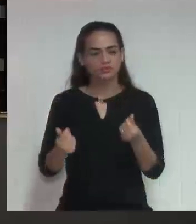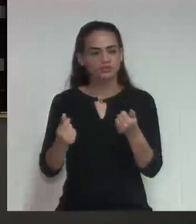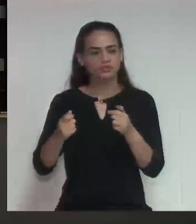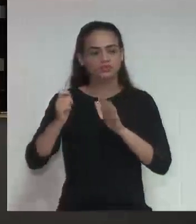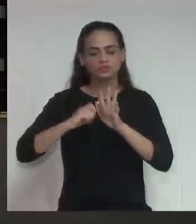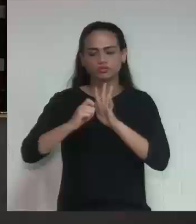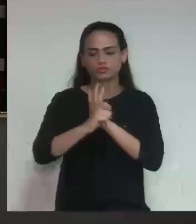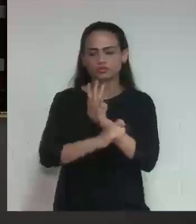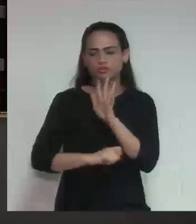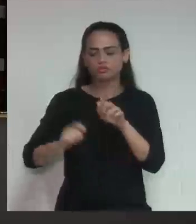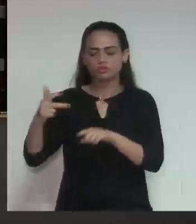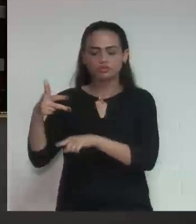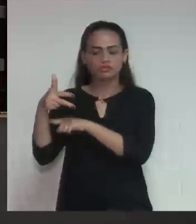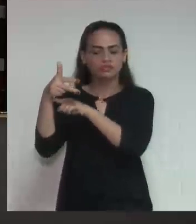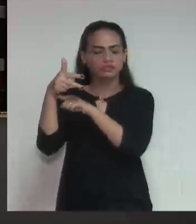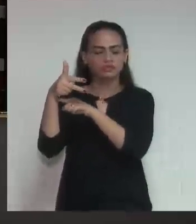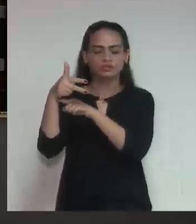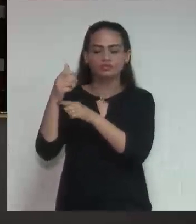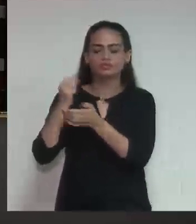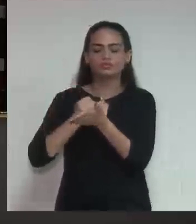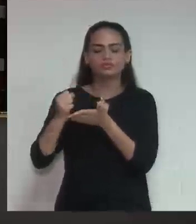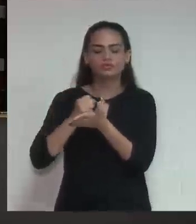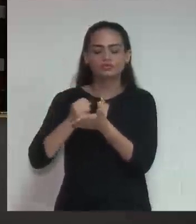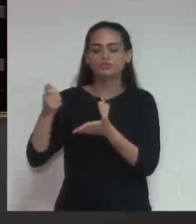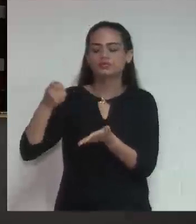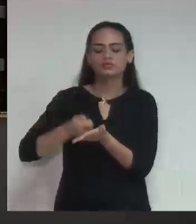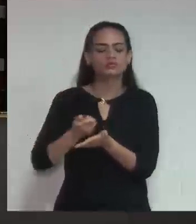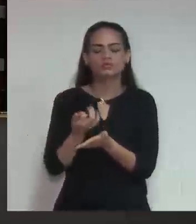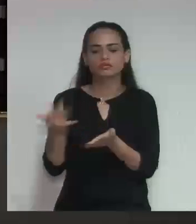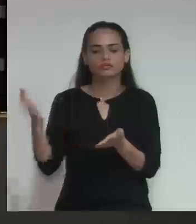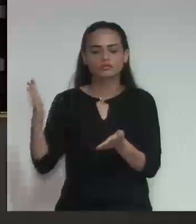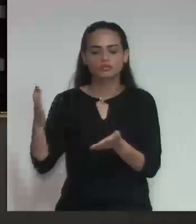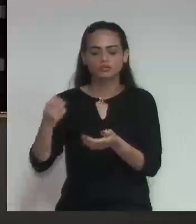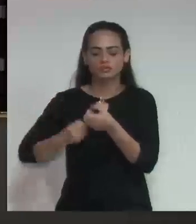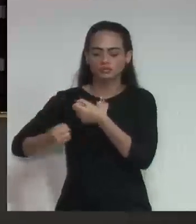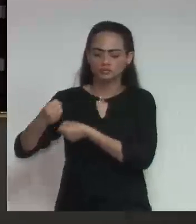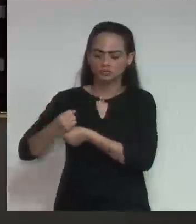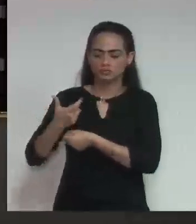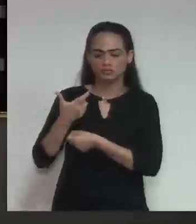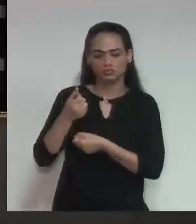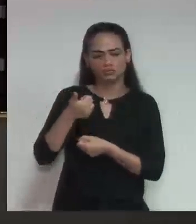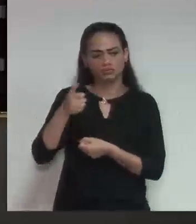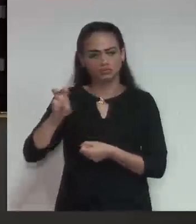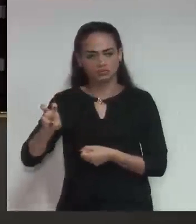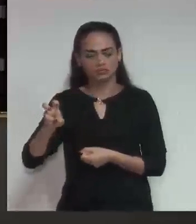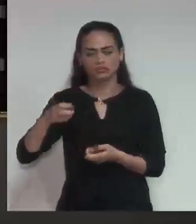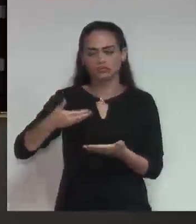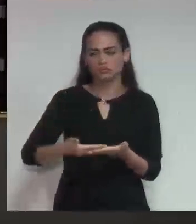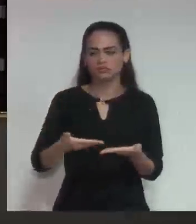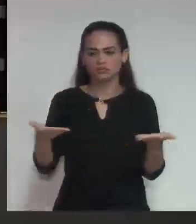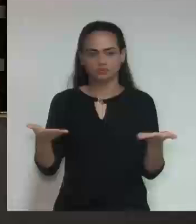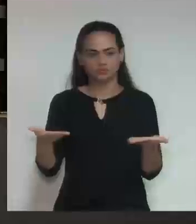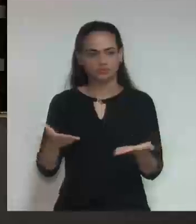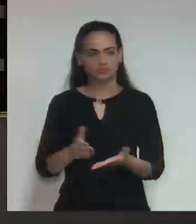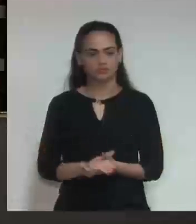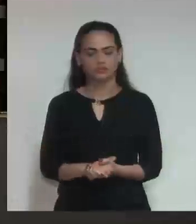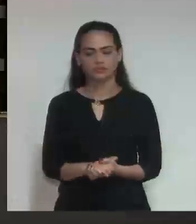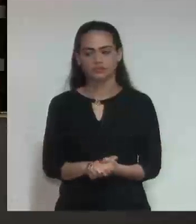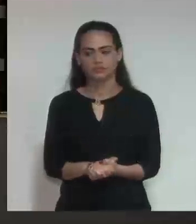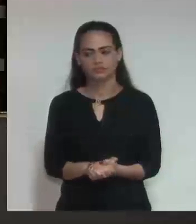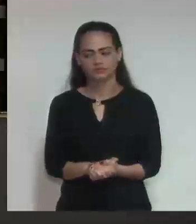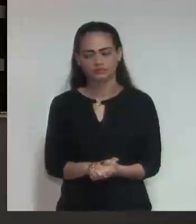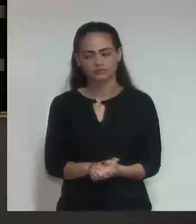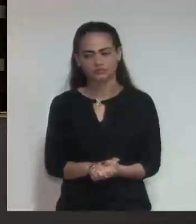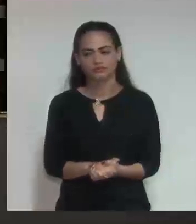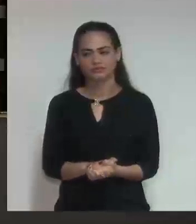de monitoramento por câmeras da cidade de Vinhedo nos anos 2015, 16, 17 e 18, até o momento. Está